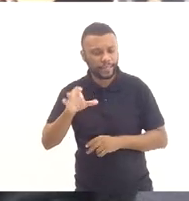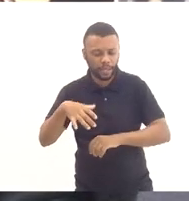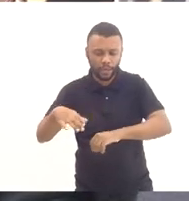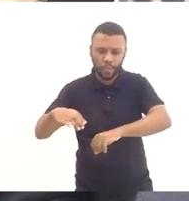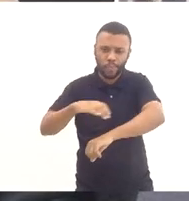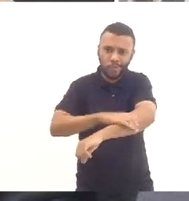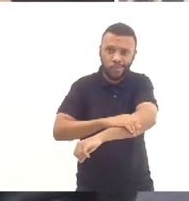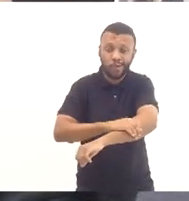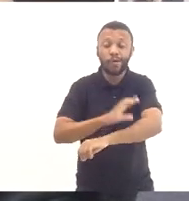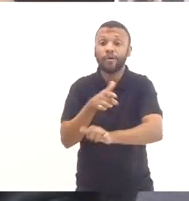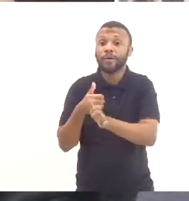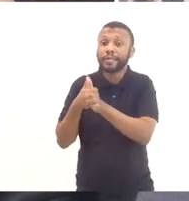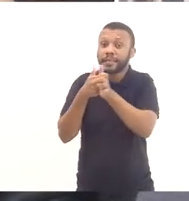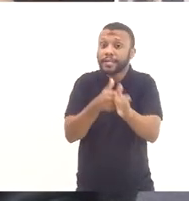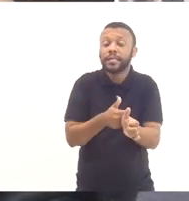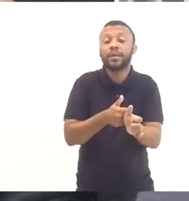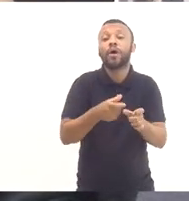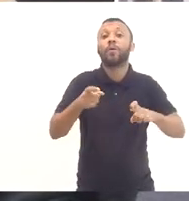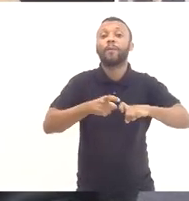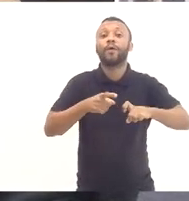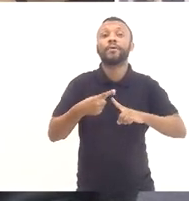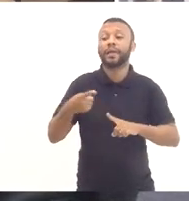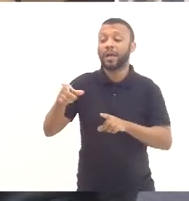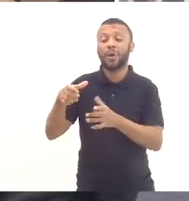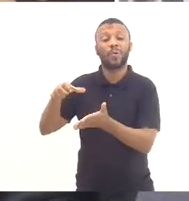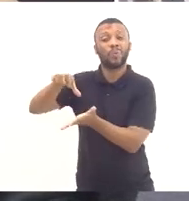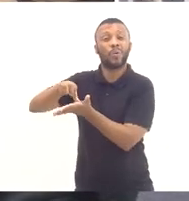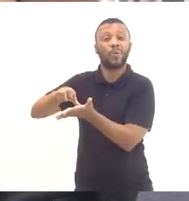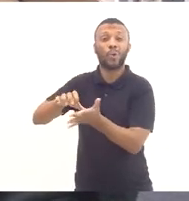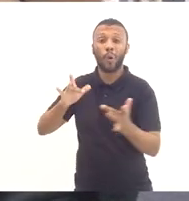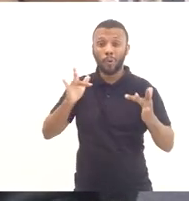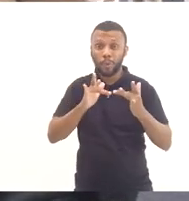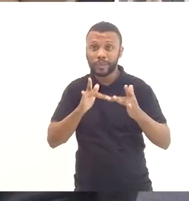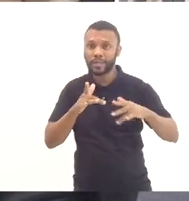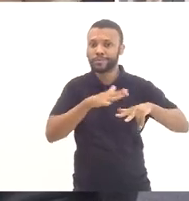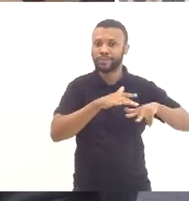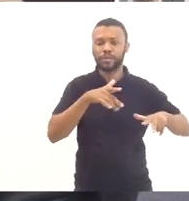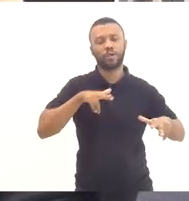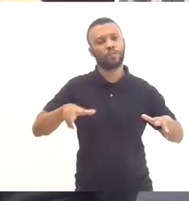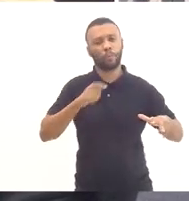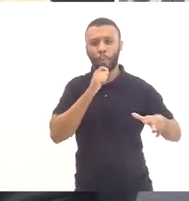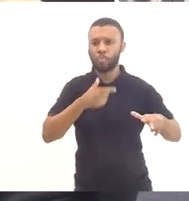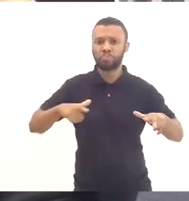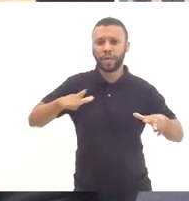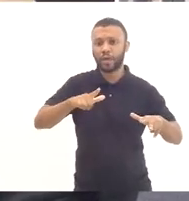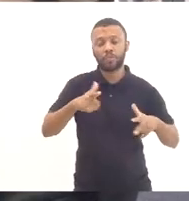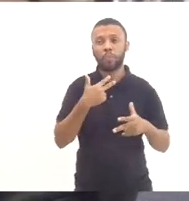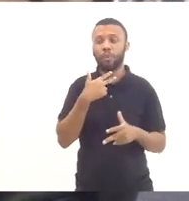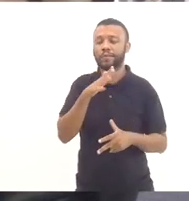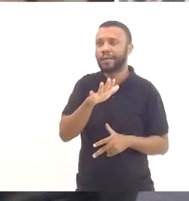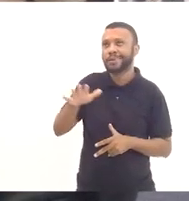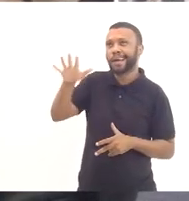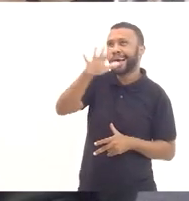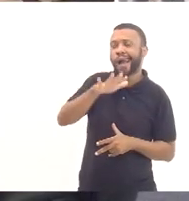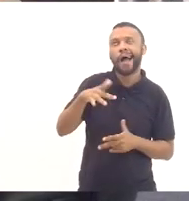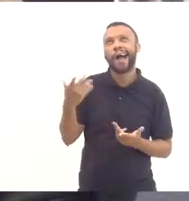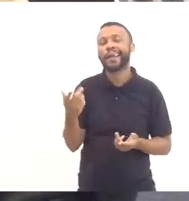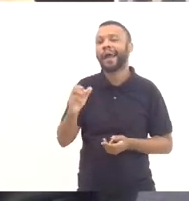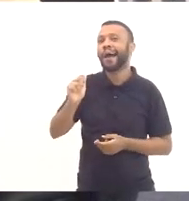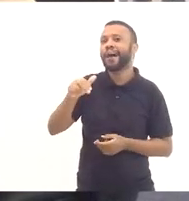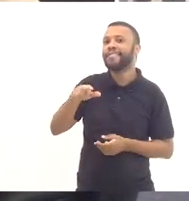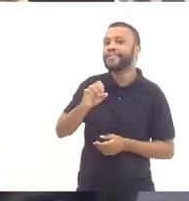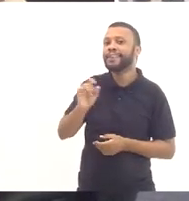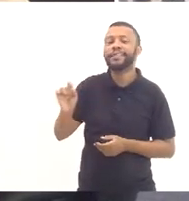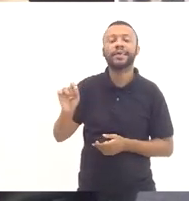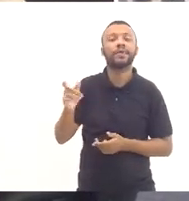interessa o Naty porque o Náutico não tem contato com o paciente cada caso clinico 1 caso clinico você não pode numa forma genérica a porque a visão